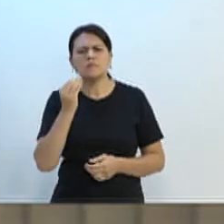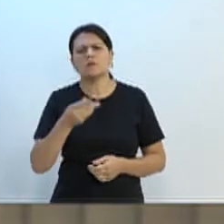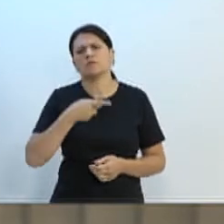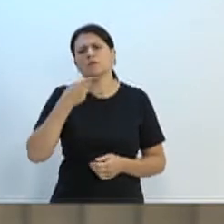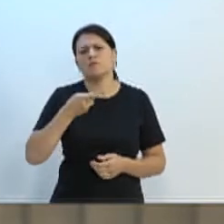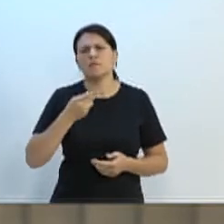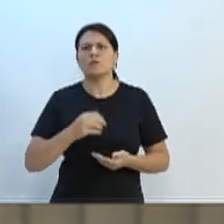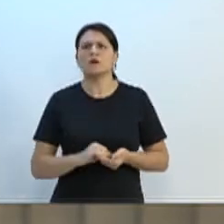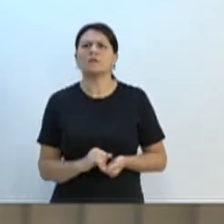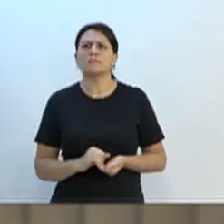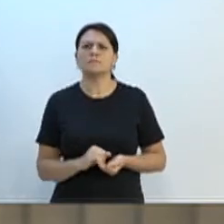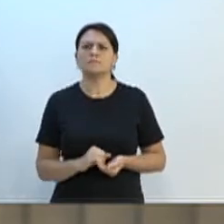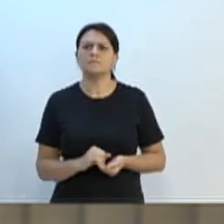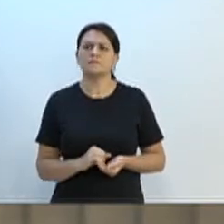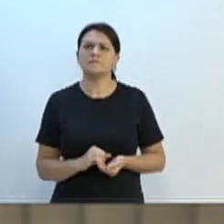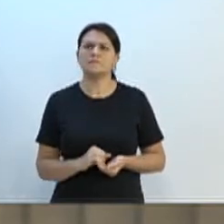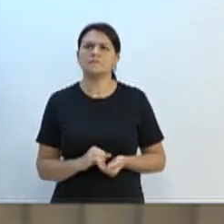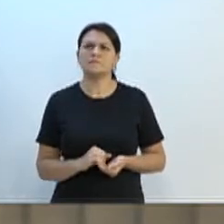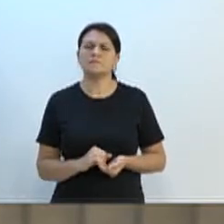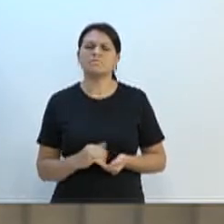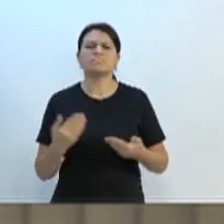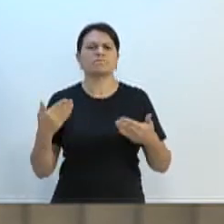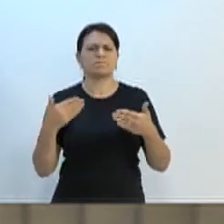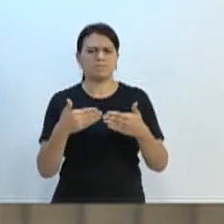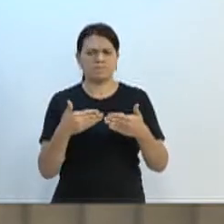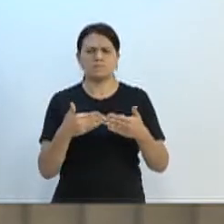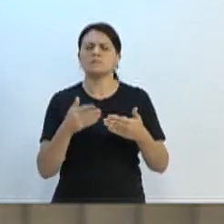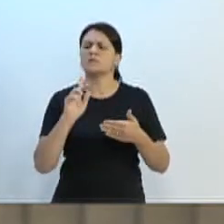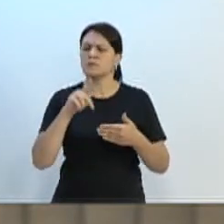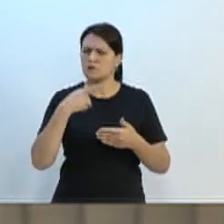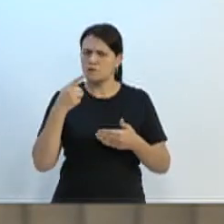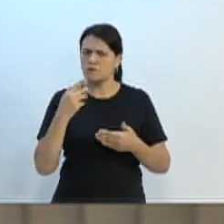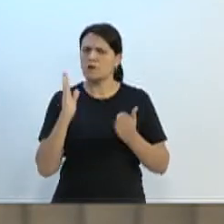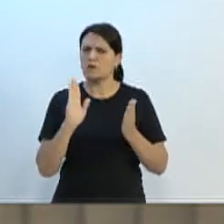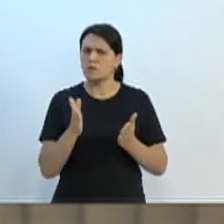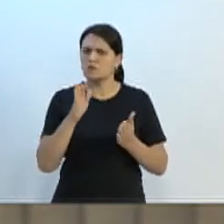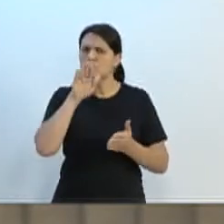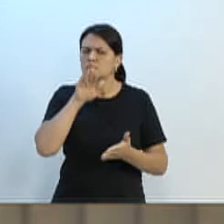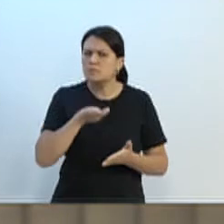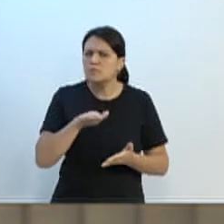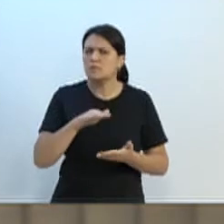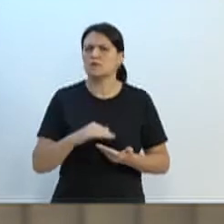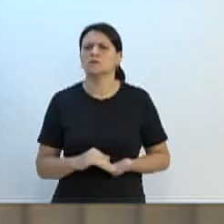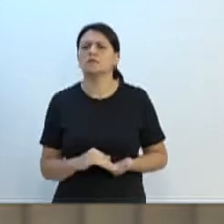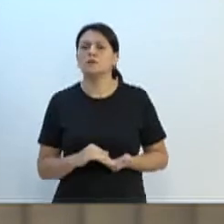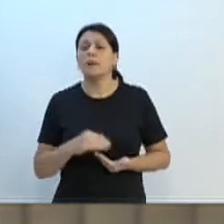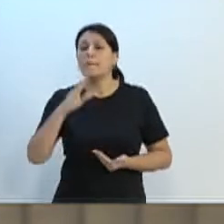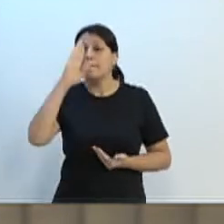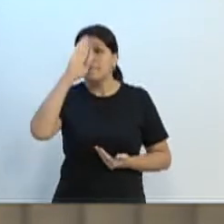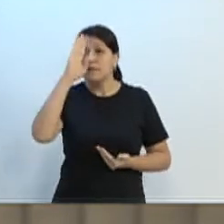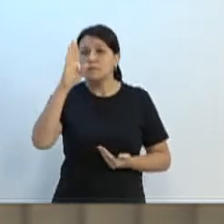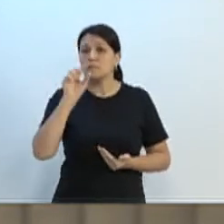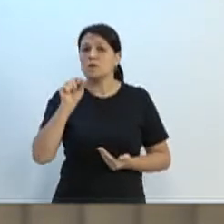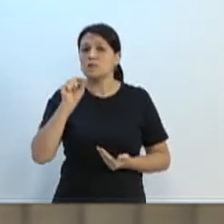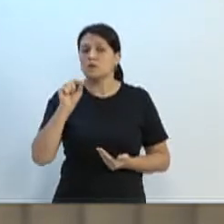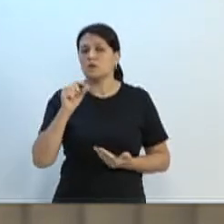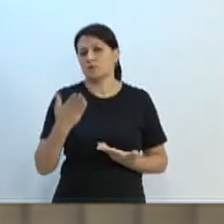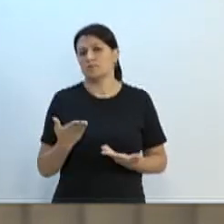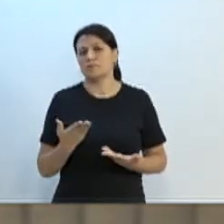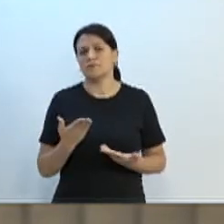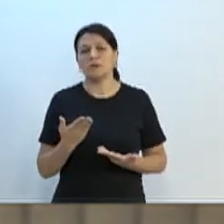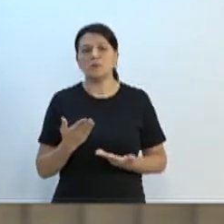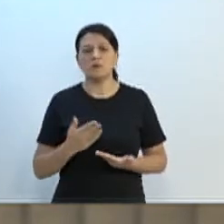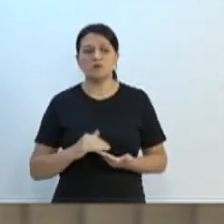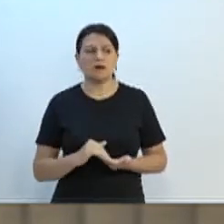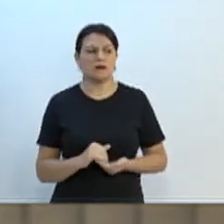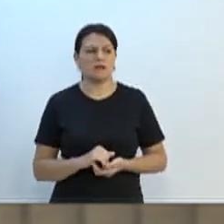para concordar com a sua fala na tarde de hoje, principalmente em algumas falas que, desde